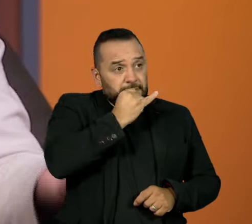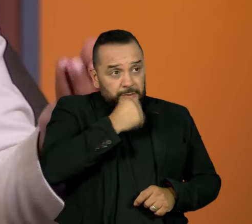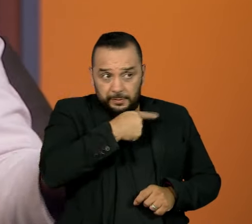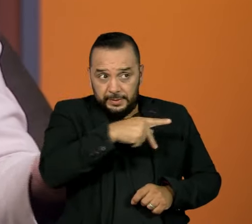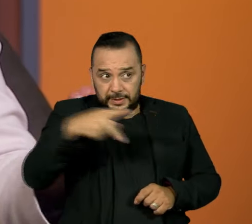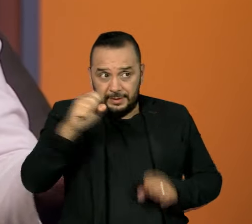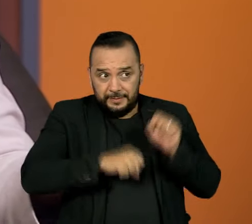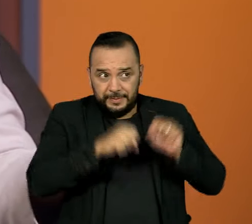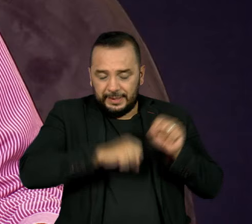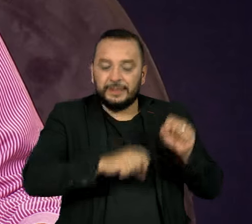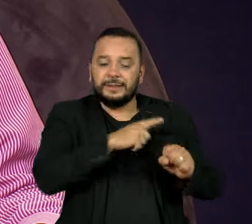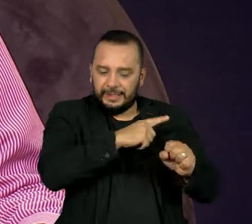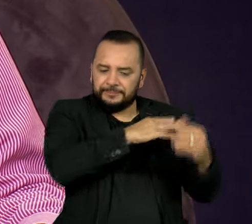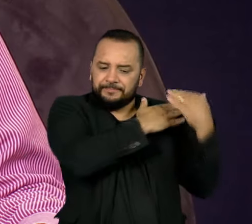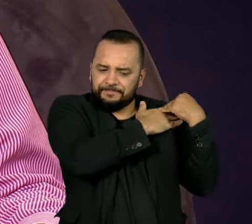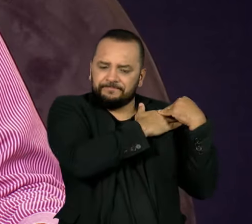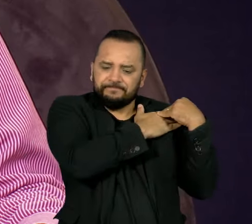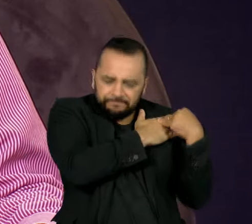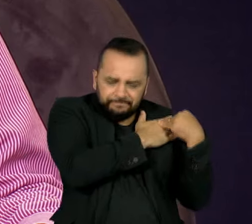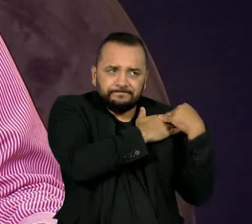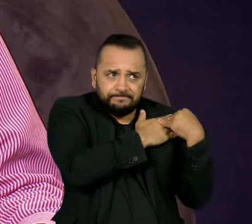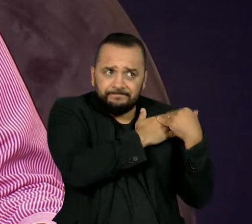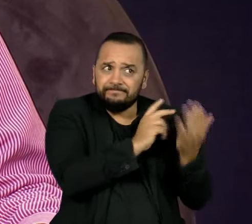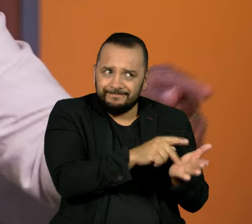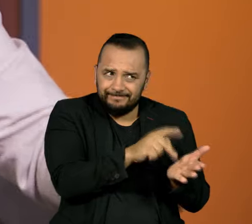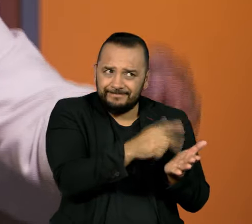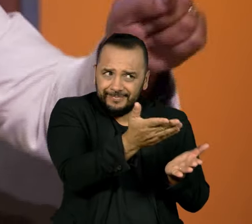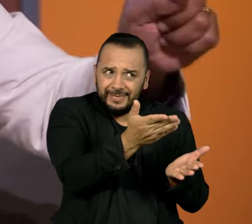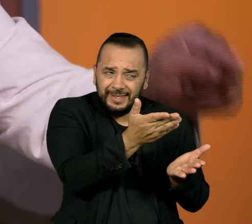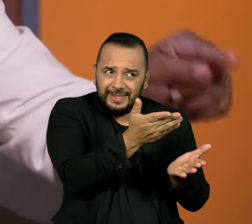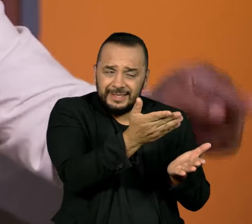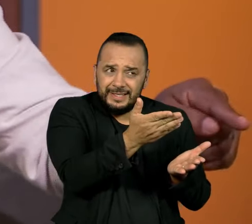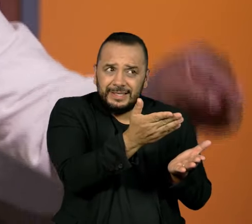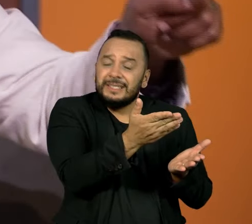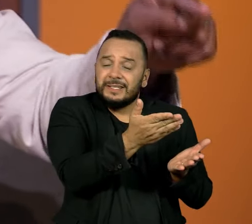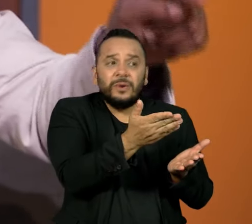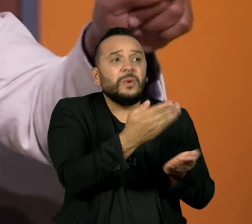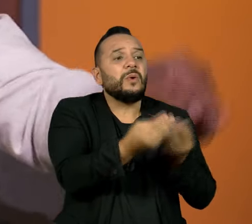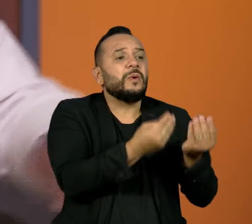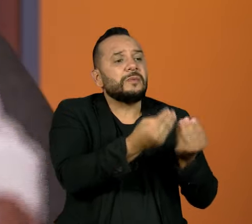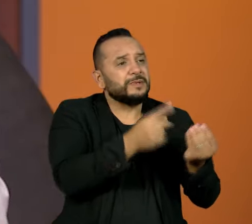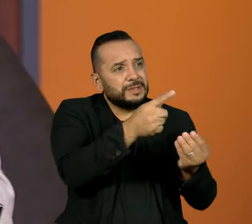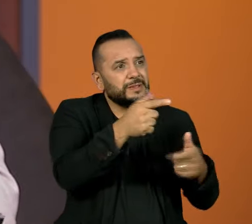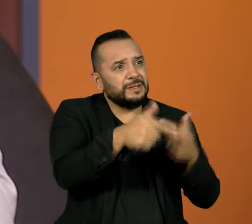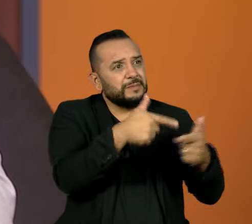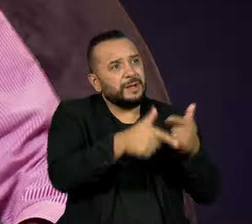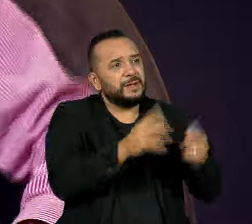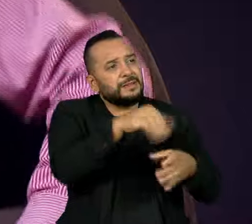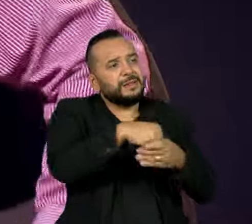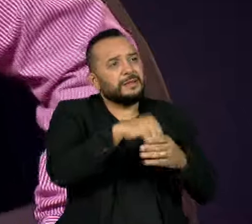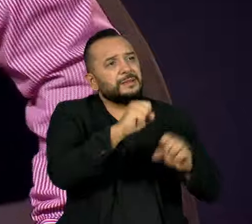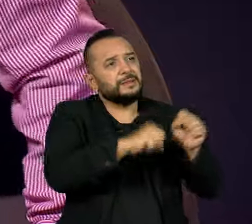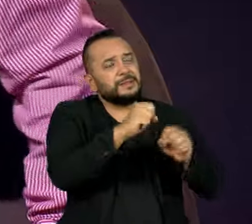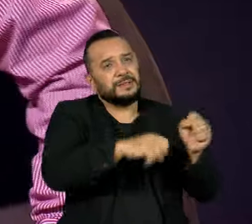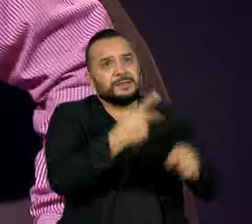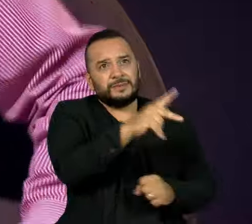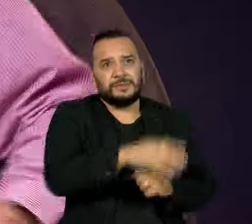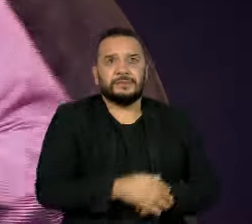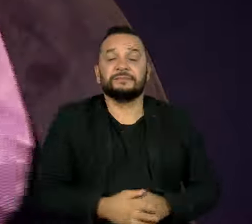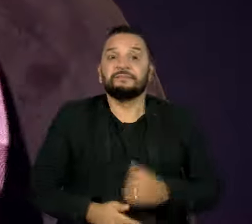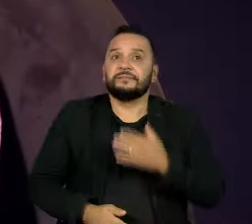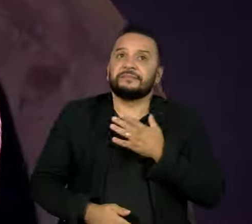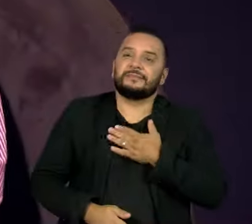mais responsabilidade ainda. Como é que você trabalha essa questão dentro da sua empresa? Para mim, eu tenho